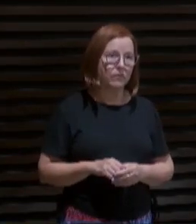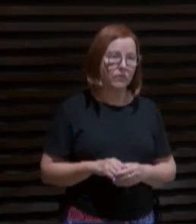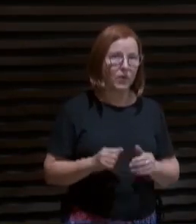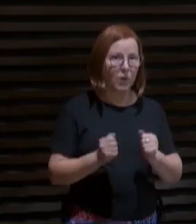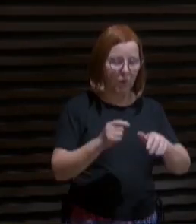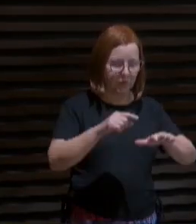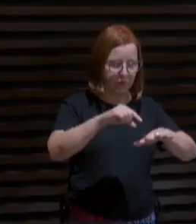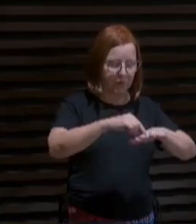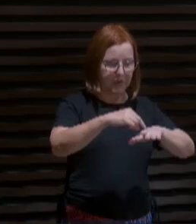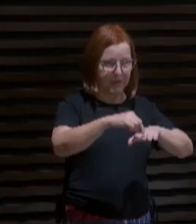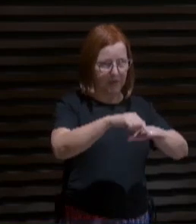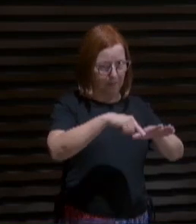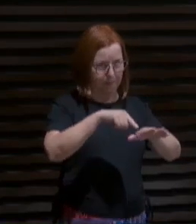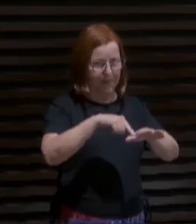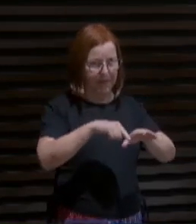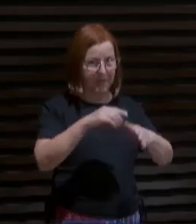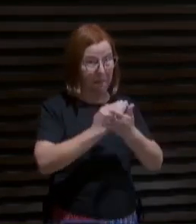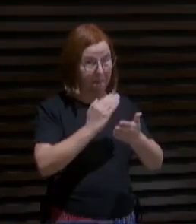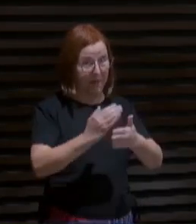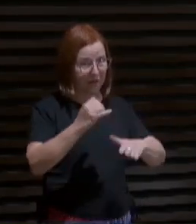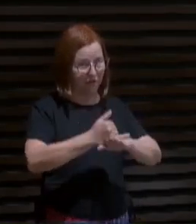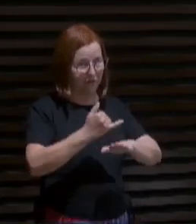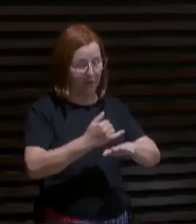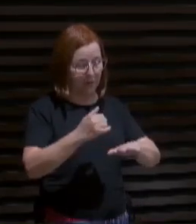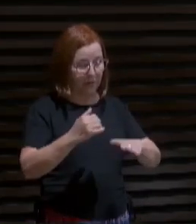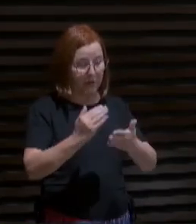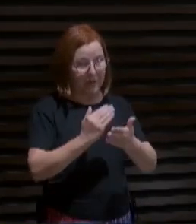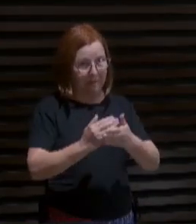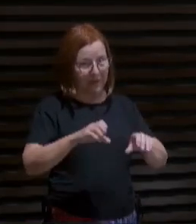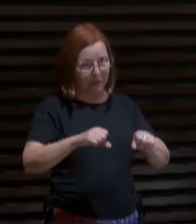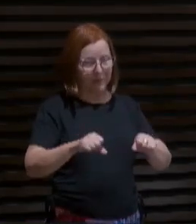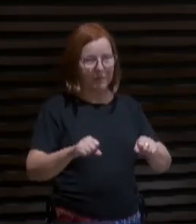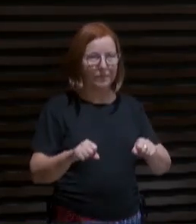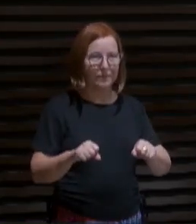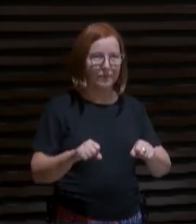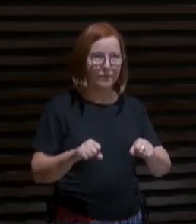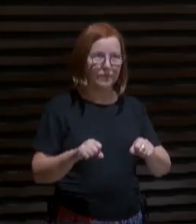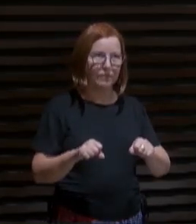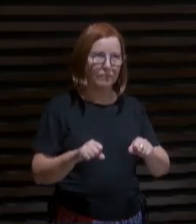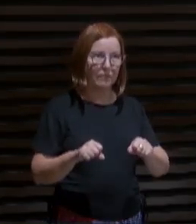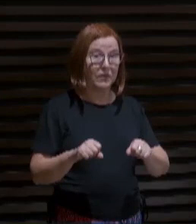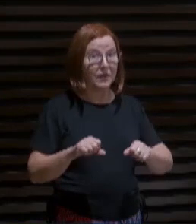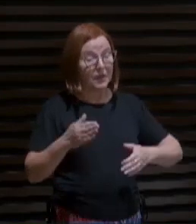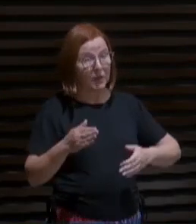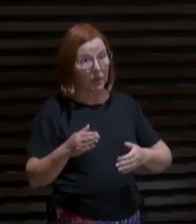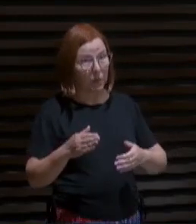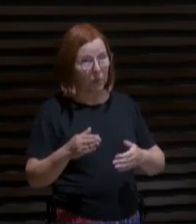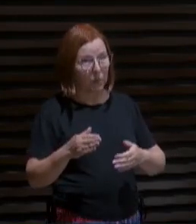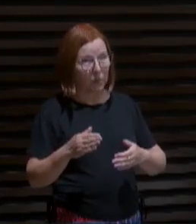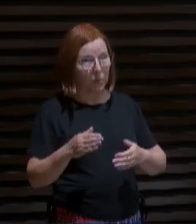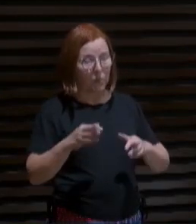dos pés eram em parte de ferro e em parte de barro, assim, por uma parte o reino será